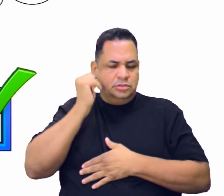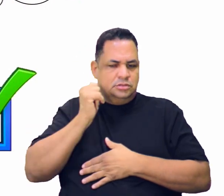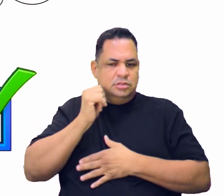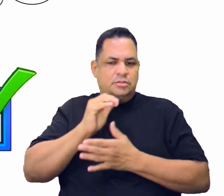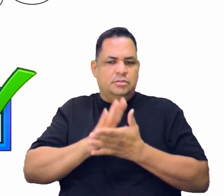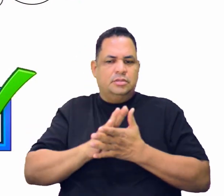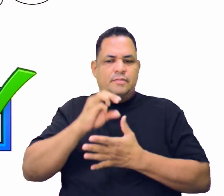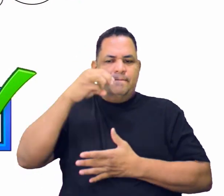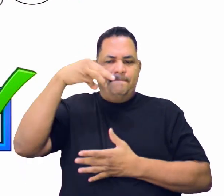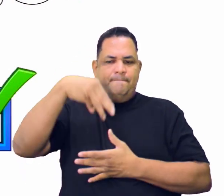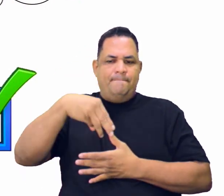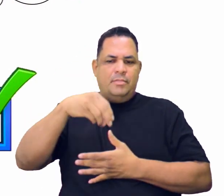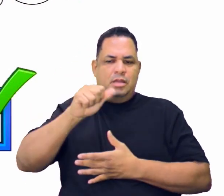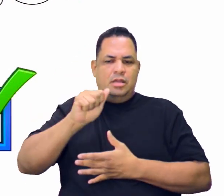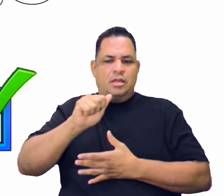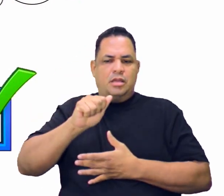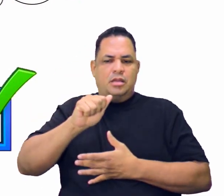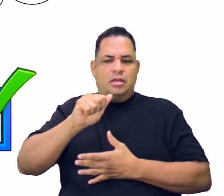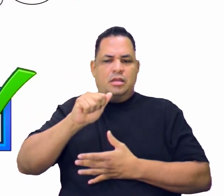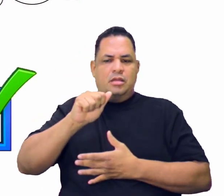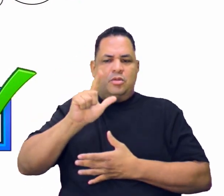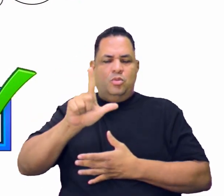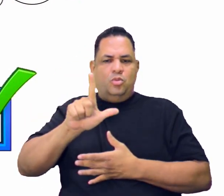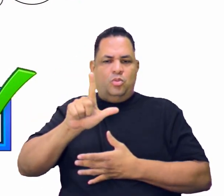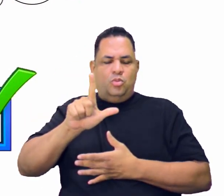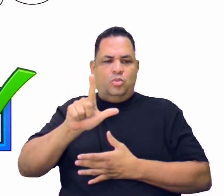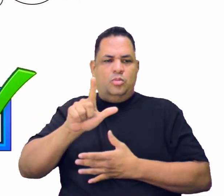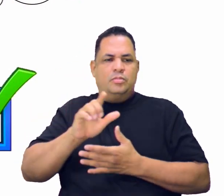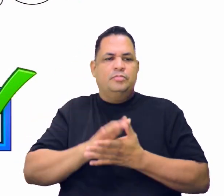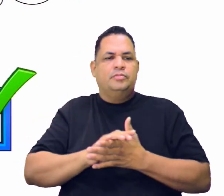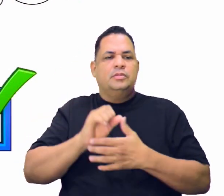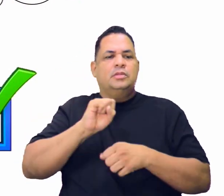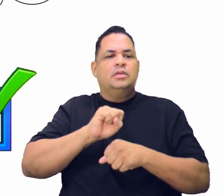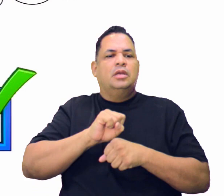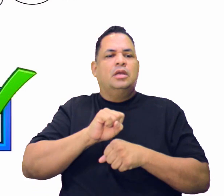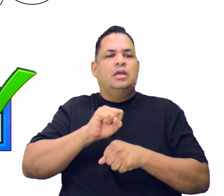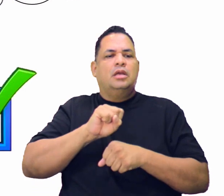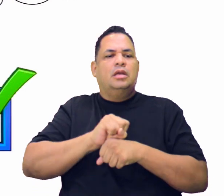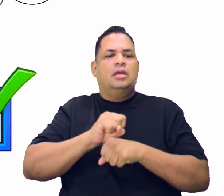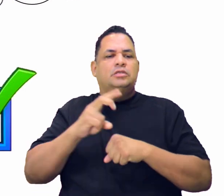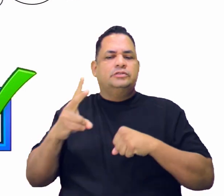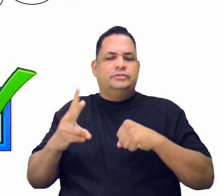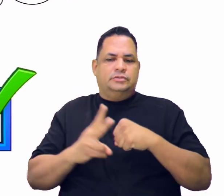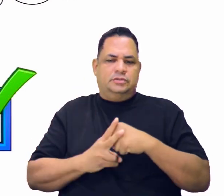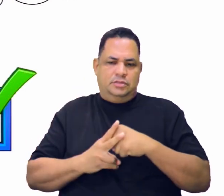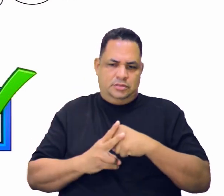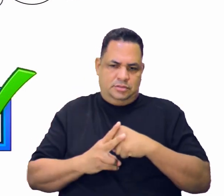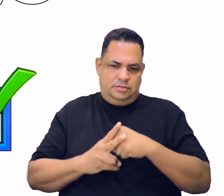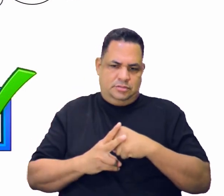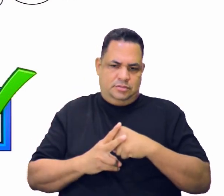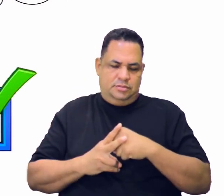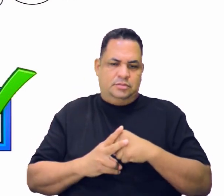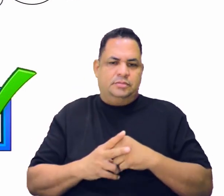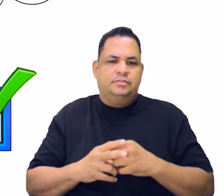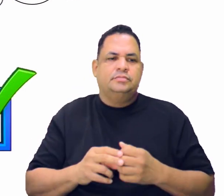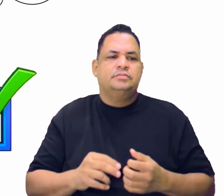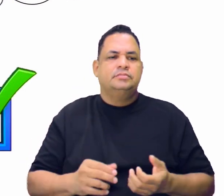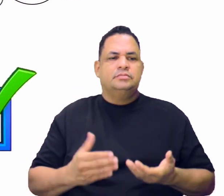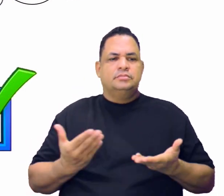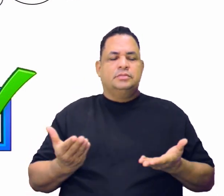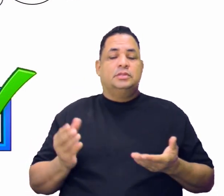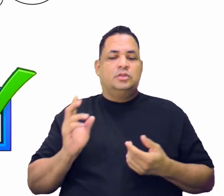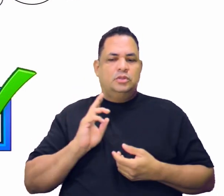mal com L. E aqui, ó, advérbio. Tá certo?